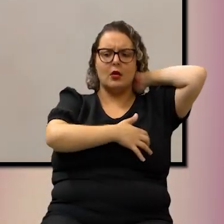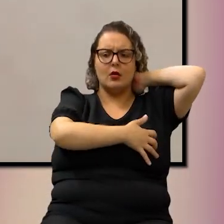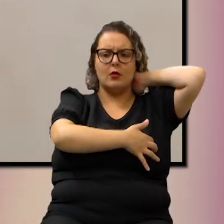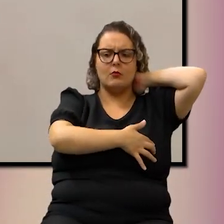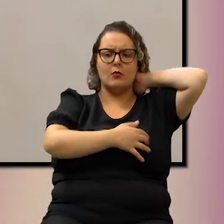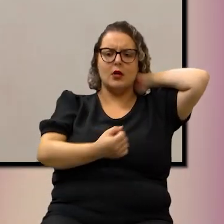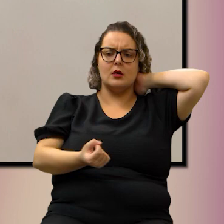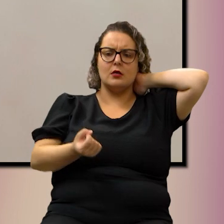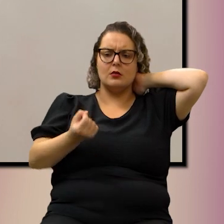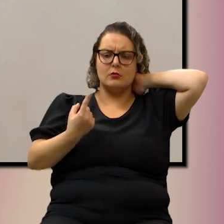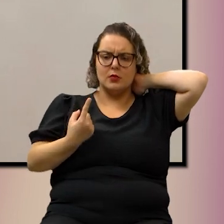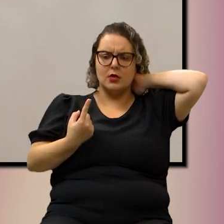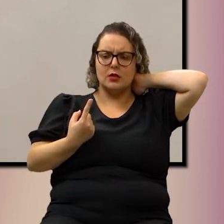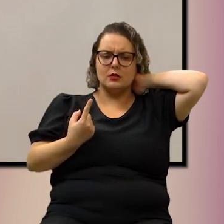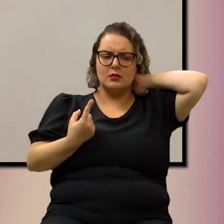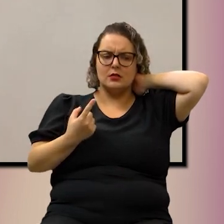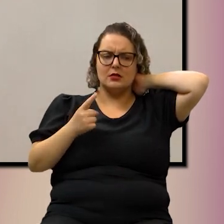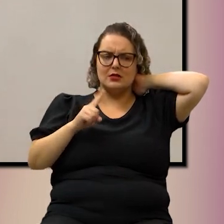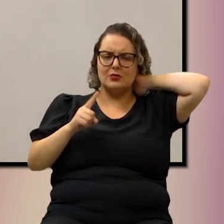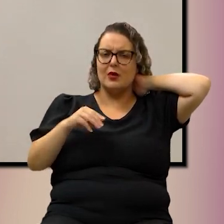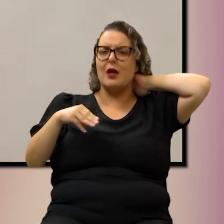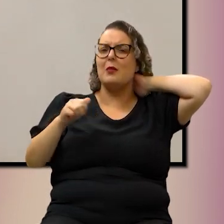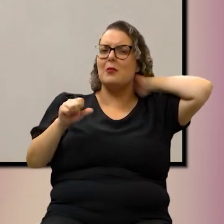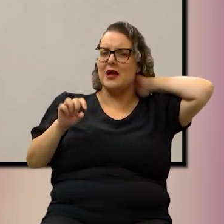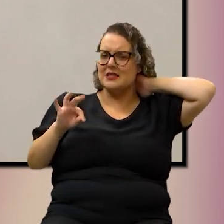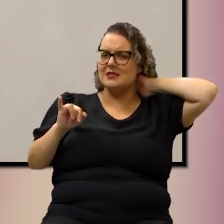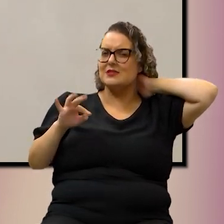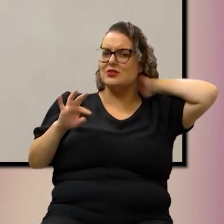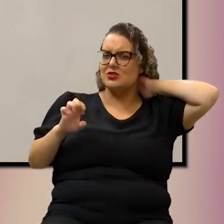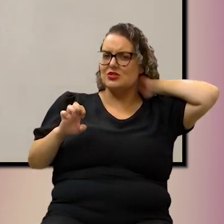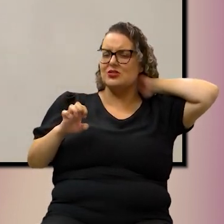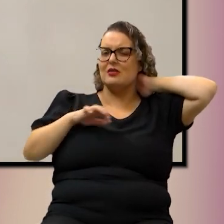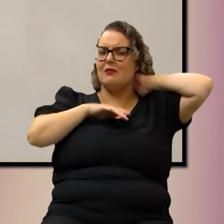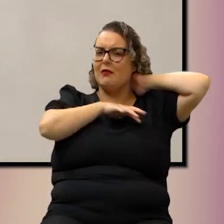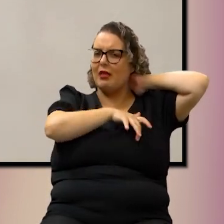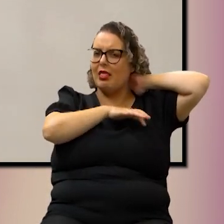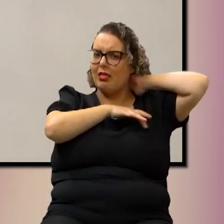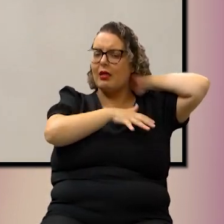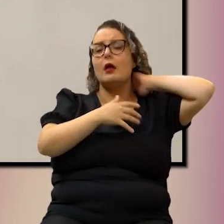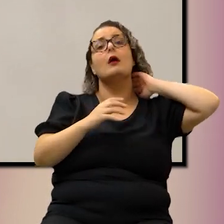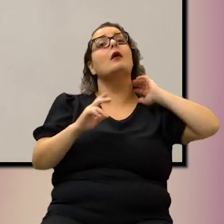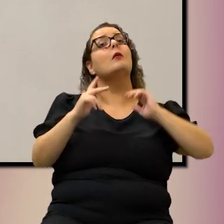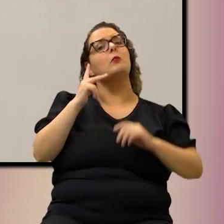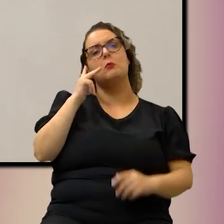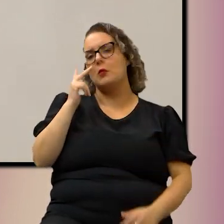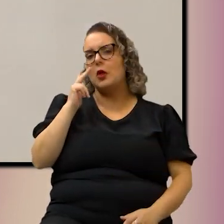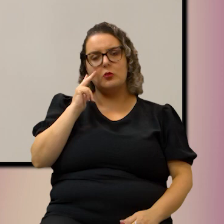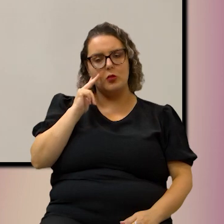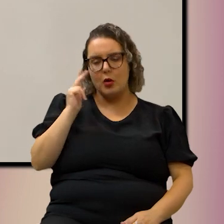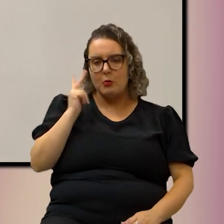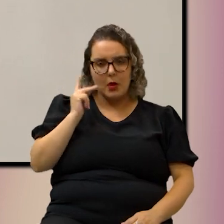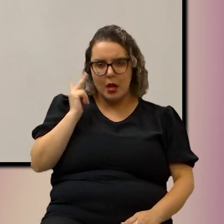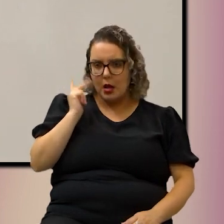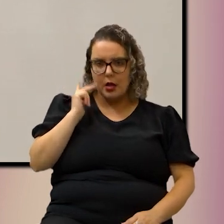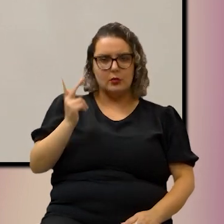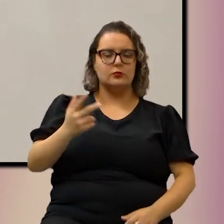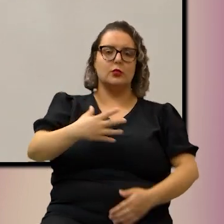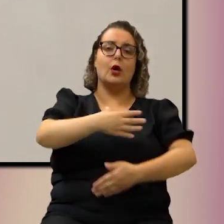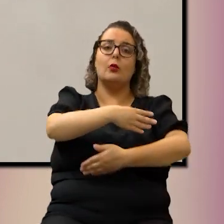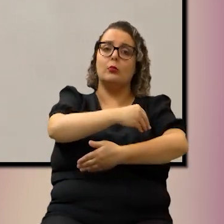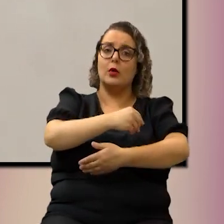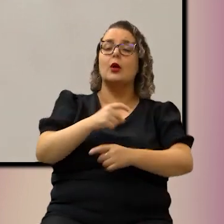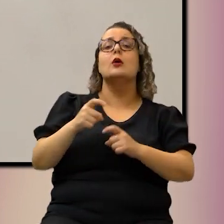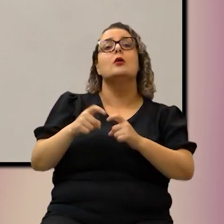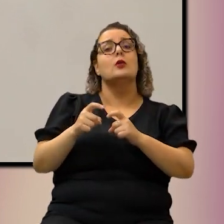alguma alteração que não pareça ser mastite, que é aquela inflamação que pode acontecer durante o período da amamentação,